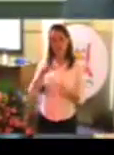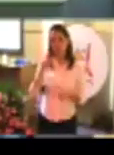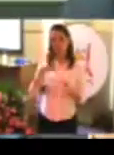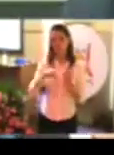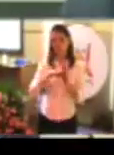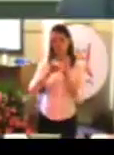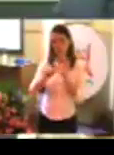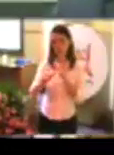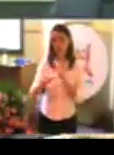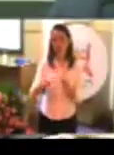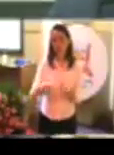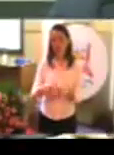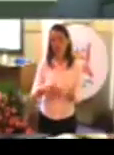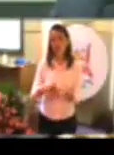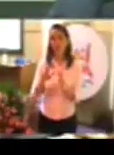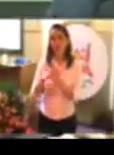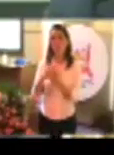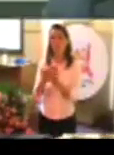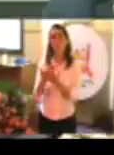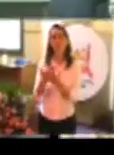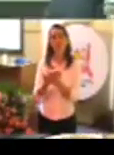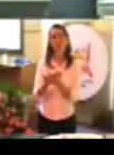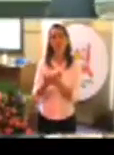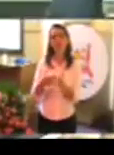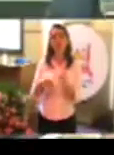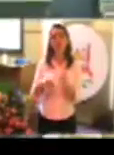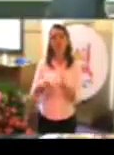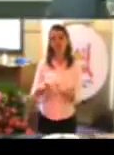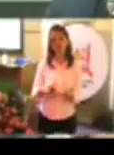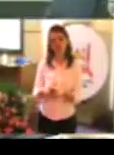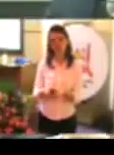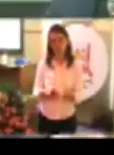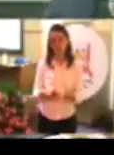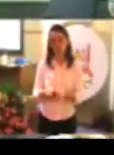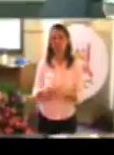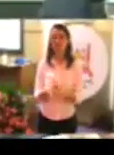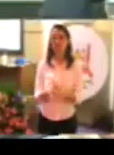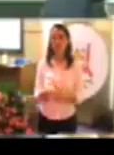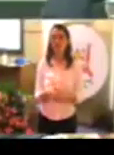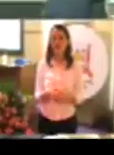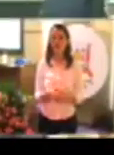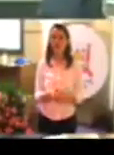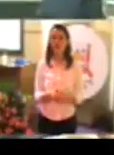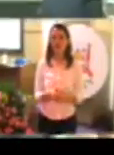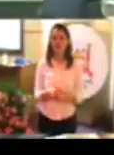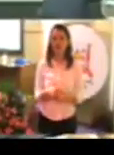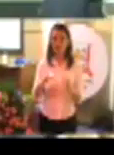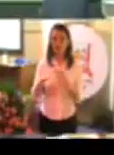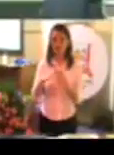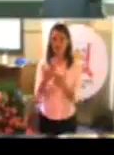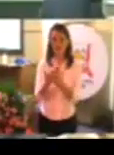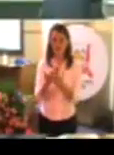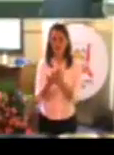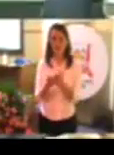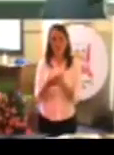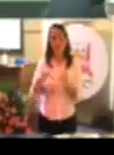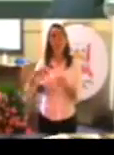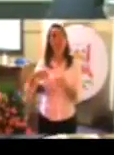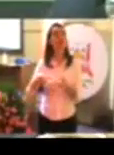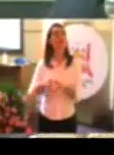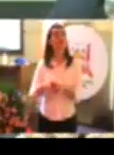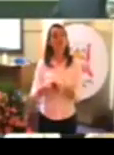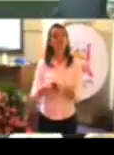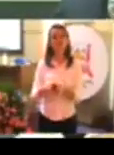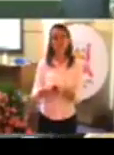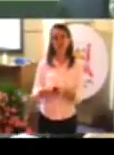Legislativo. São as nossas escolas do Legislativo e as nossas escolas de contas dos Tribunais